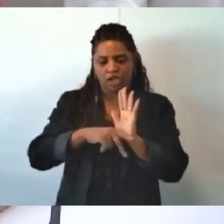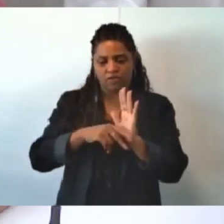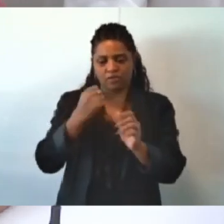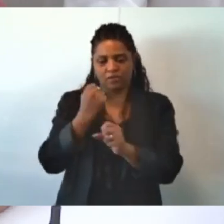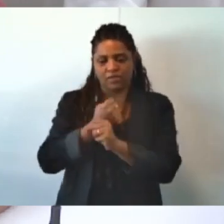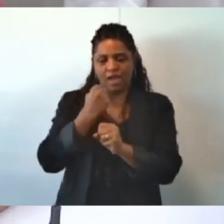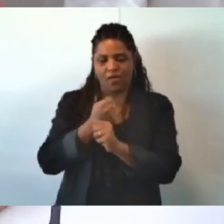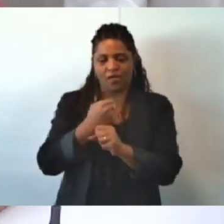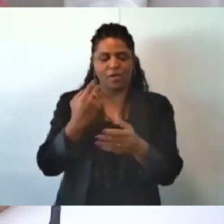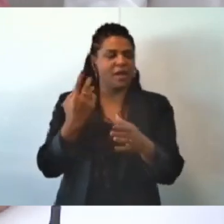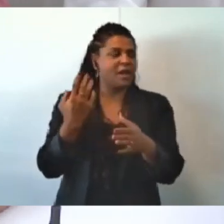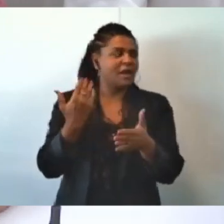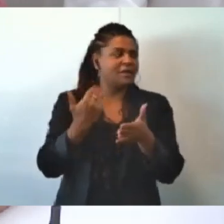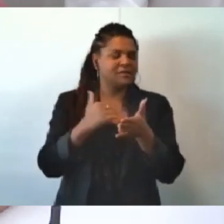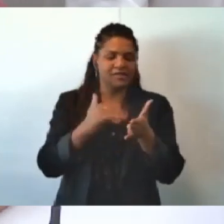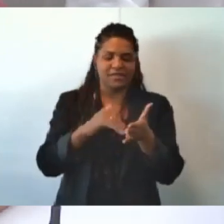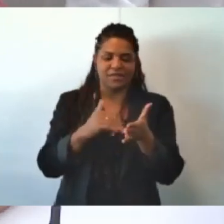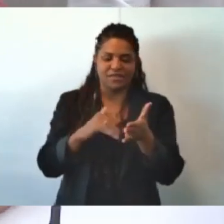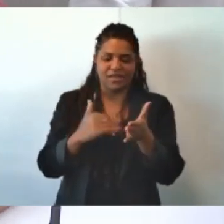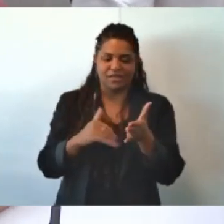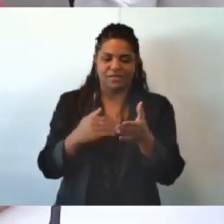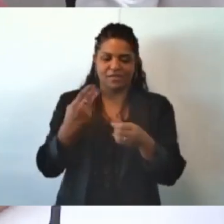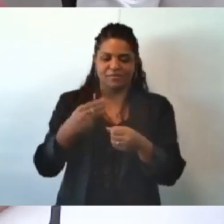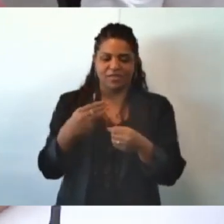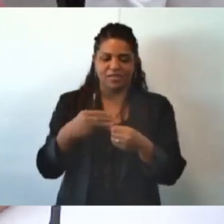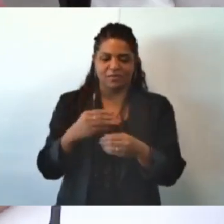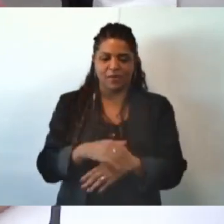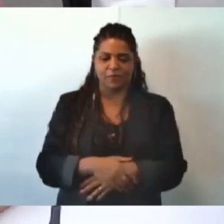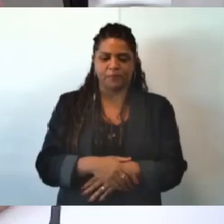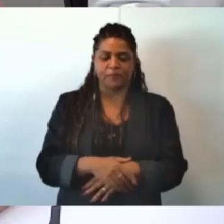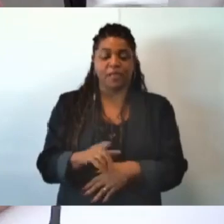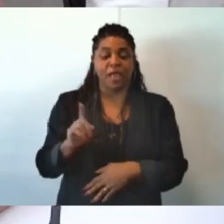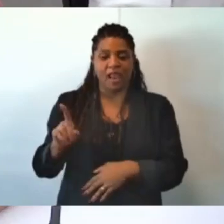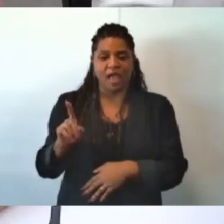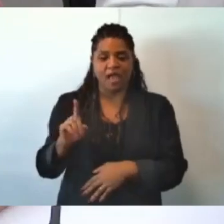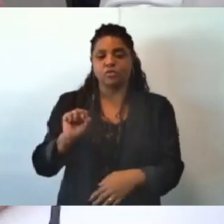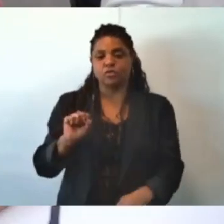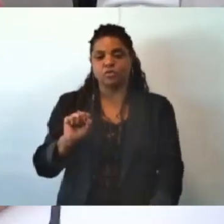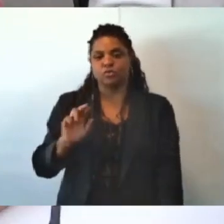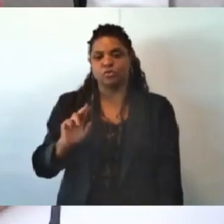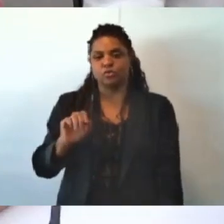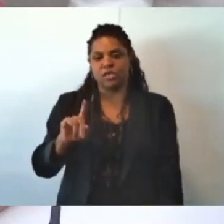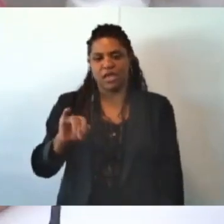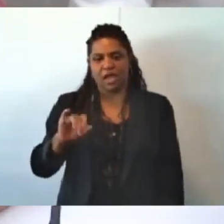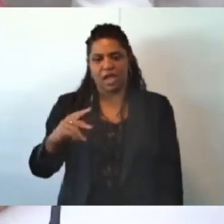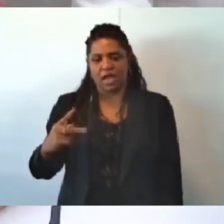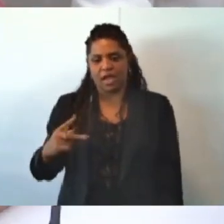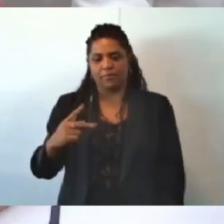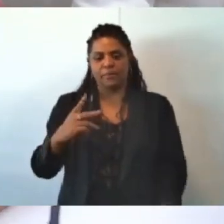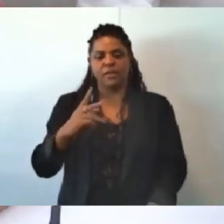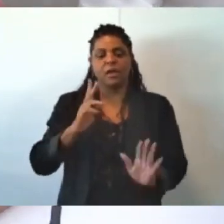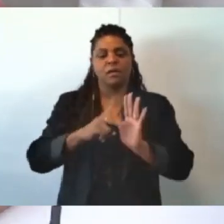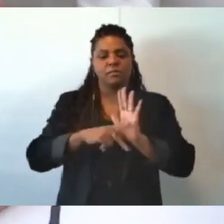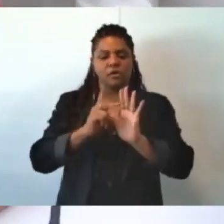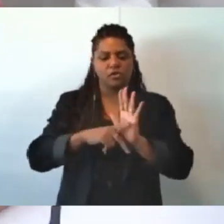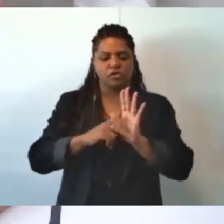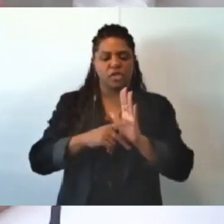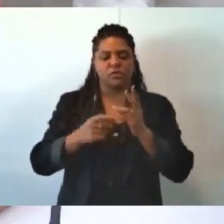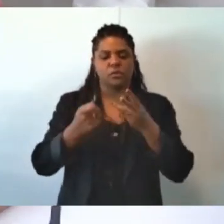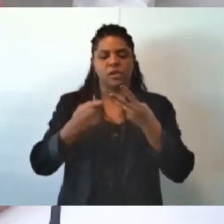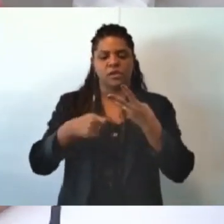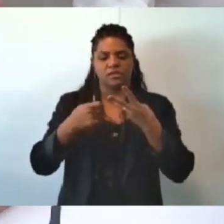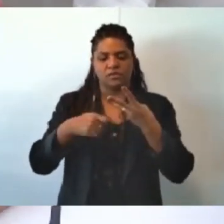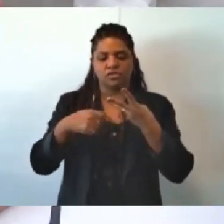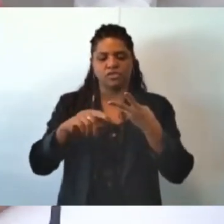que coube à SUDECAP? Coube à SUDECAP os projetos executivos, né, licitação e execução da